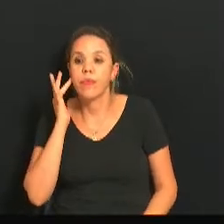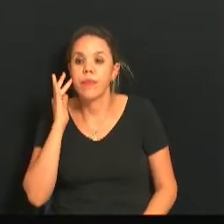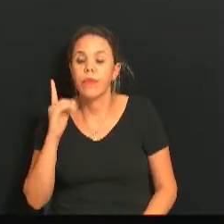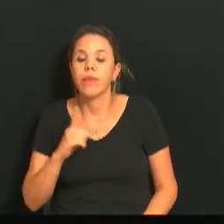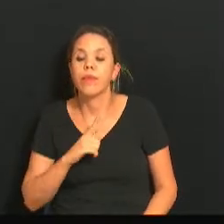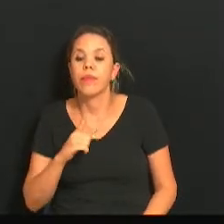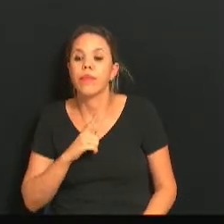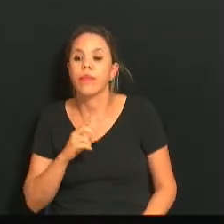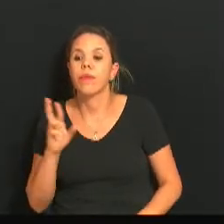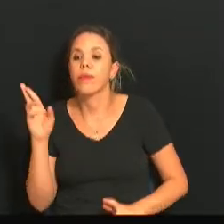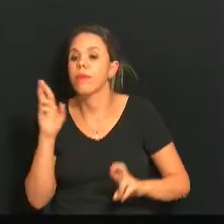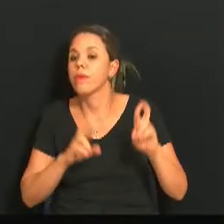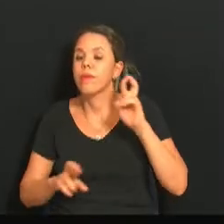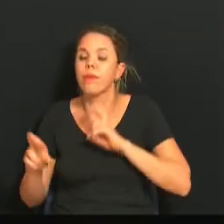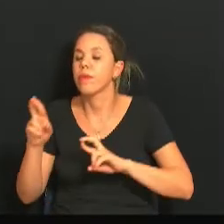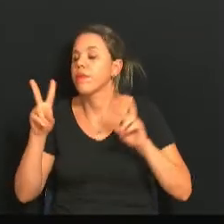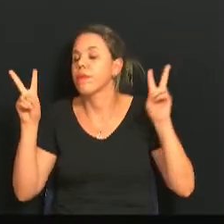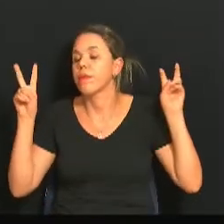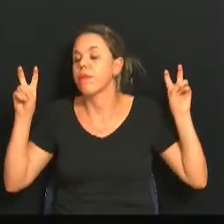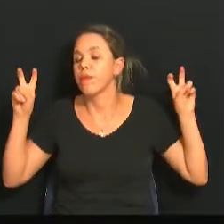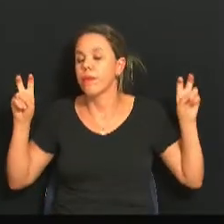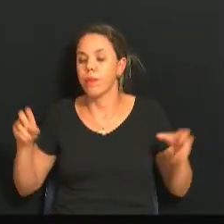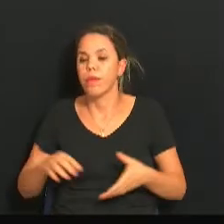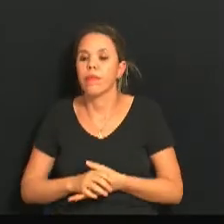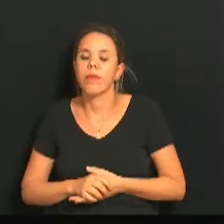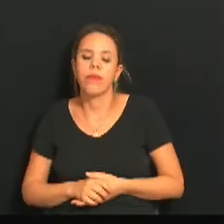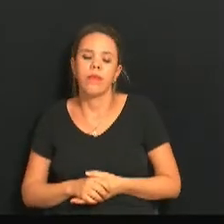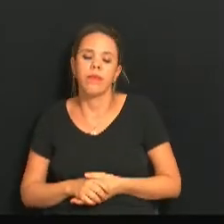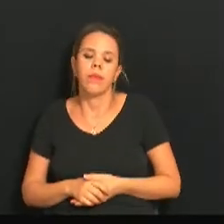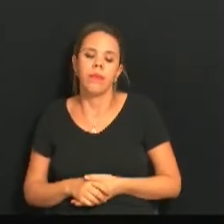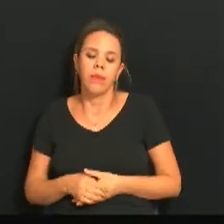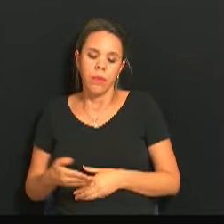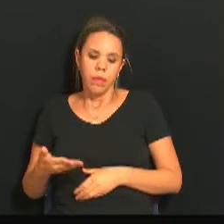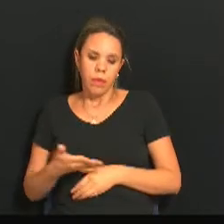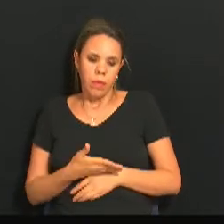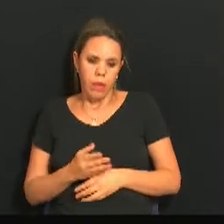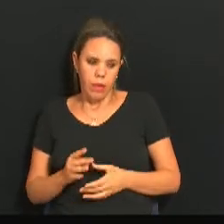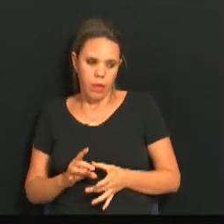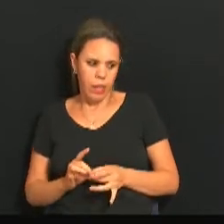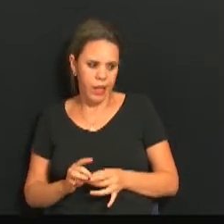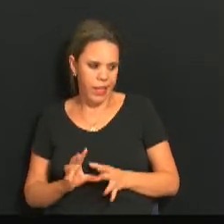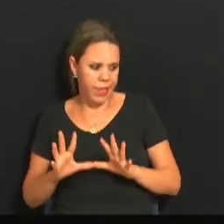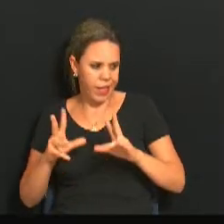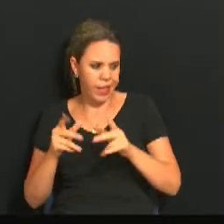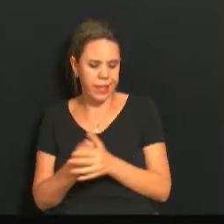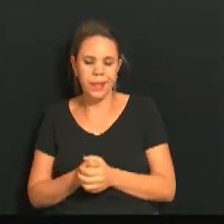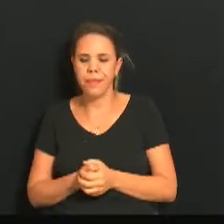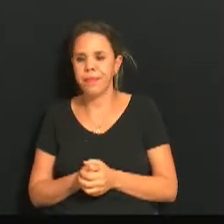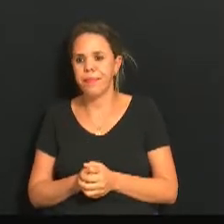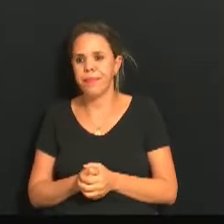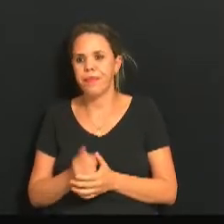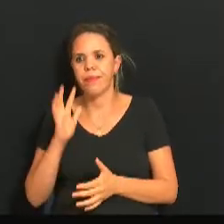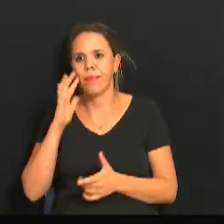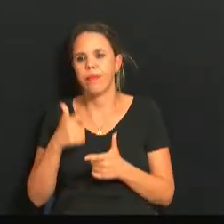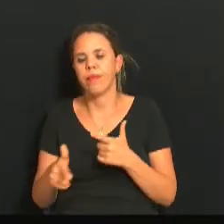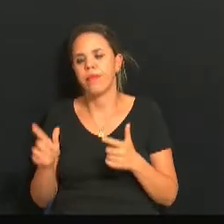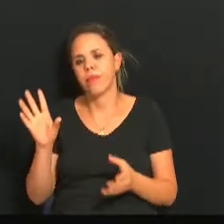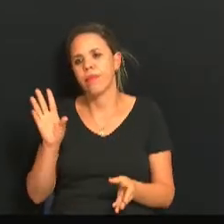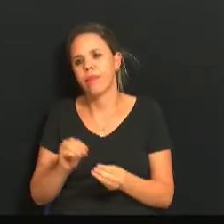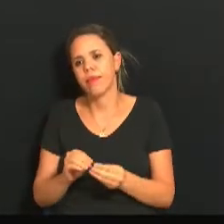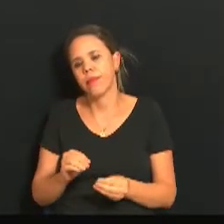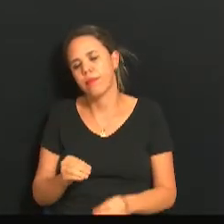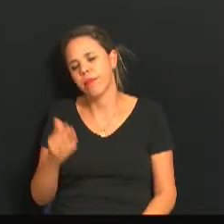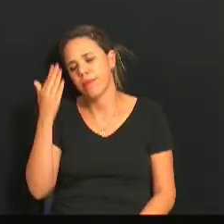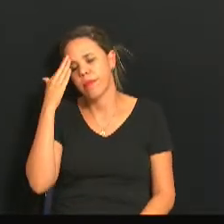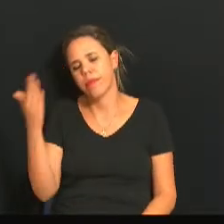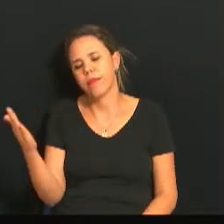bebê alguns assuntos aí gente entre um consenso Entre todos para resolver esse problema acho que a gente Vereador